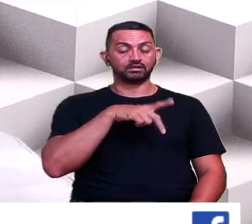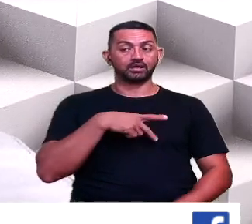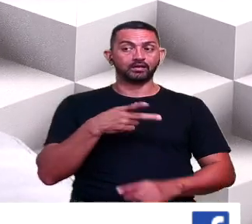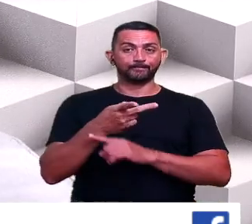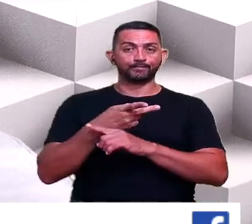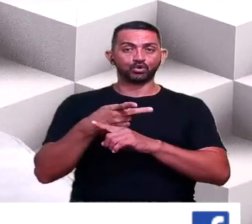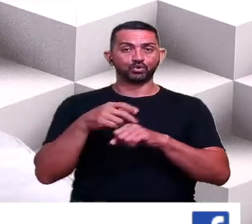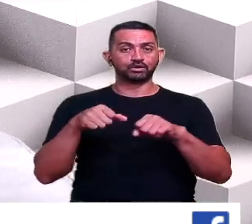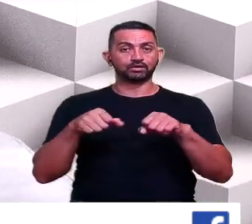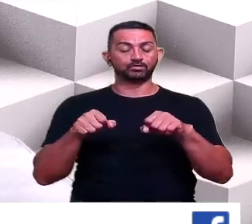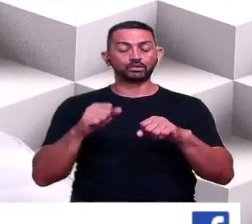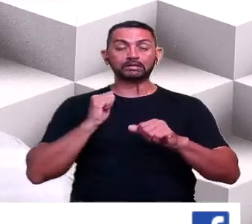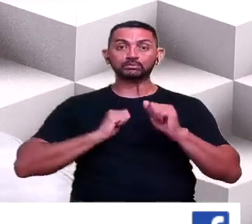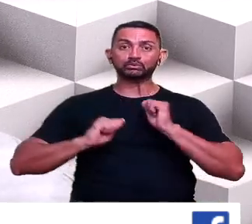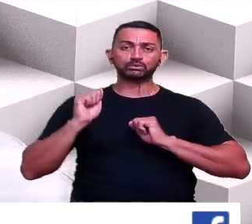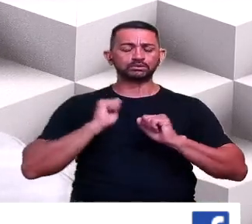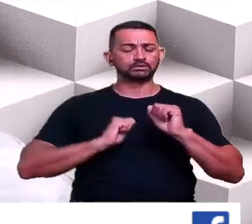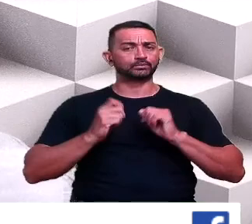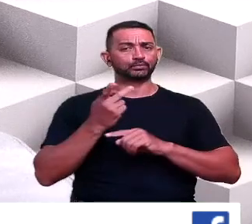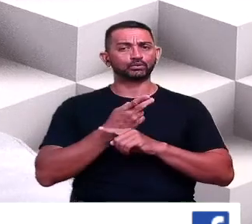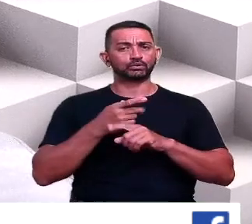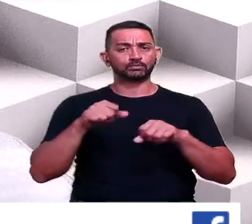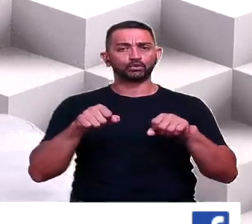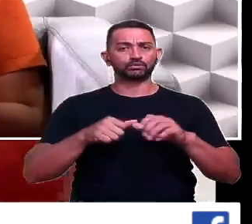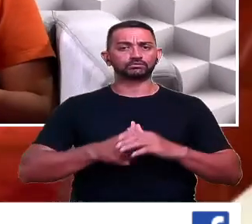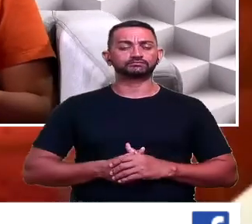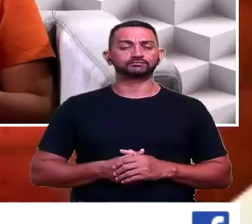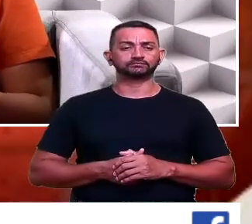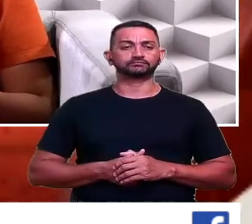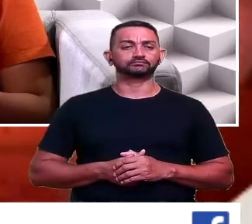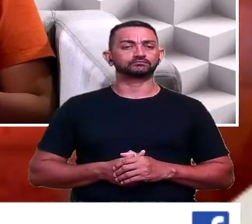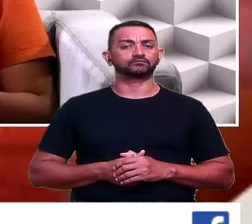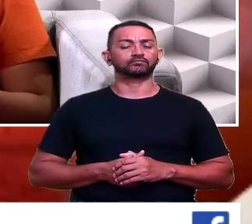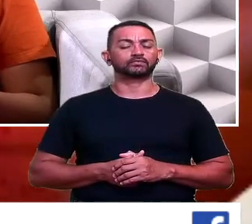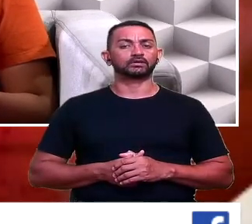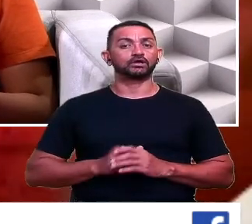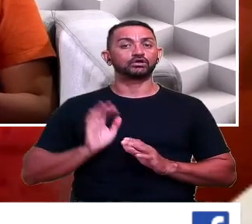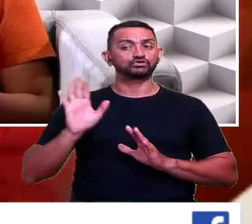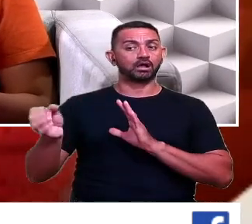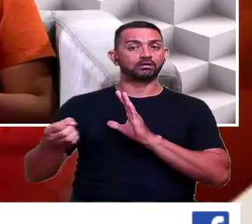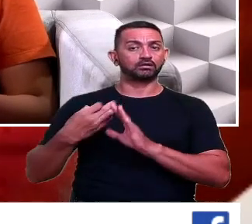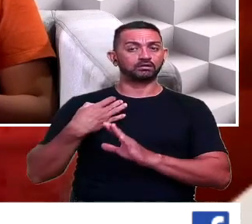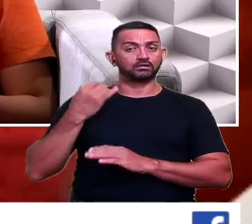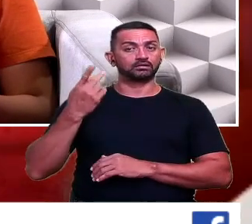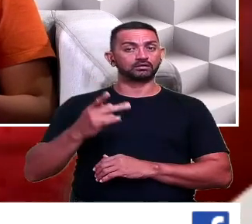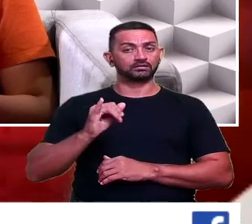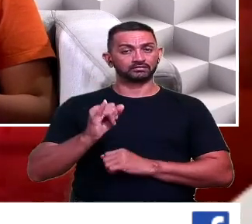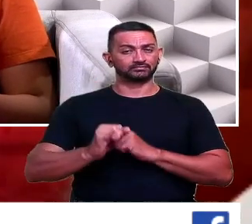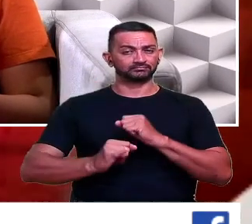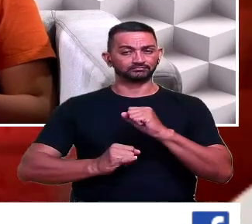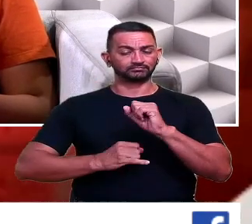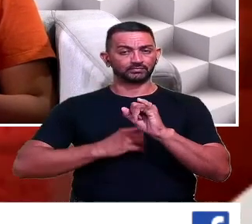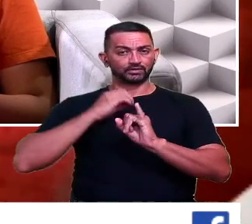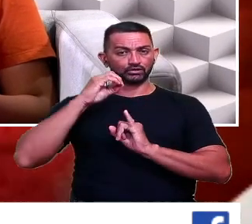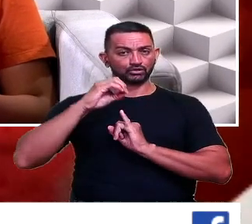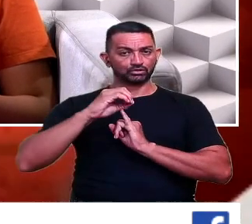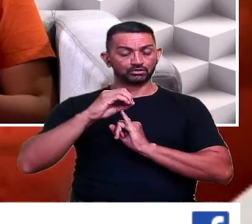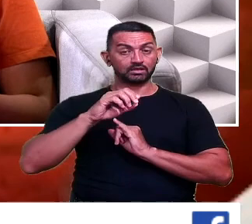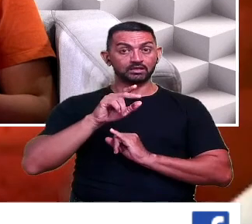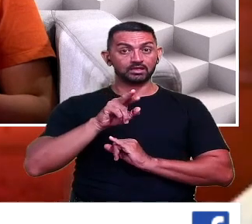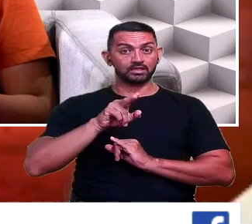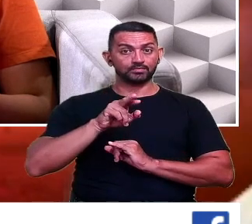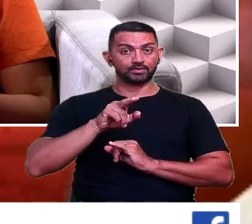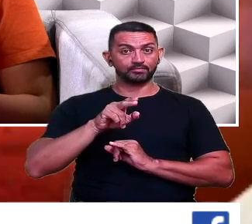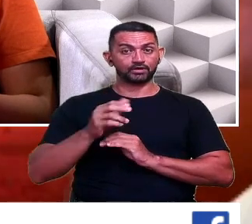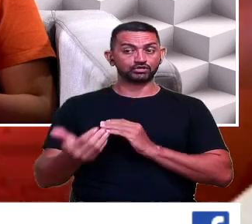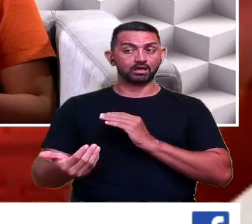vítima né está procurando a morte tá desesperada atrás do seu veículo exato essa história chegou para a gente aqui no Imperatriz online pelo nosso inbox